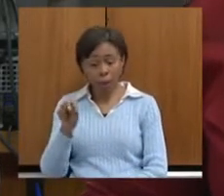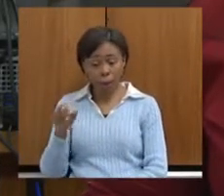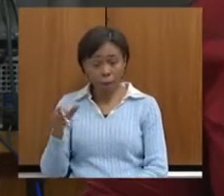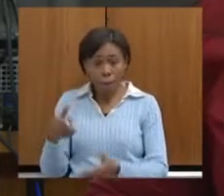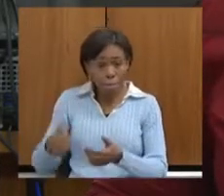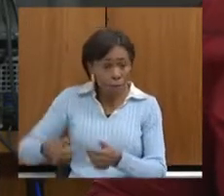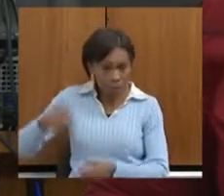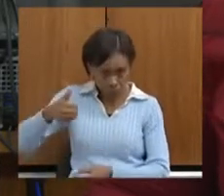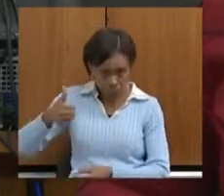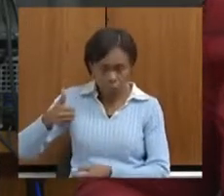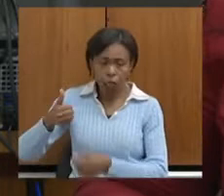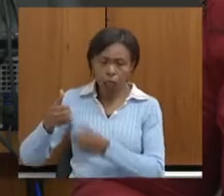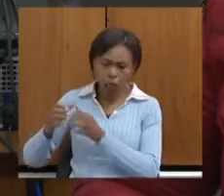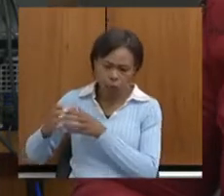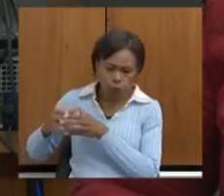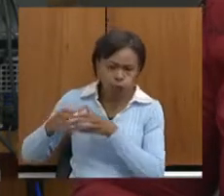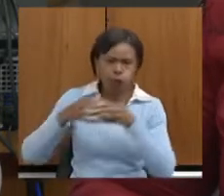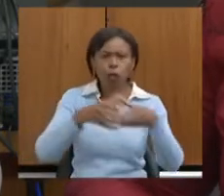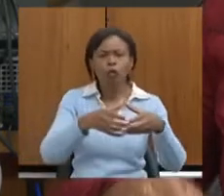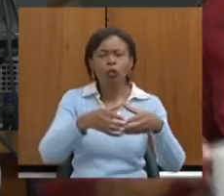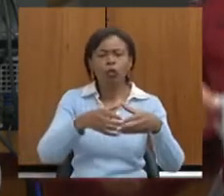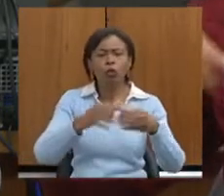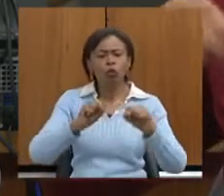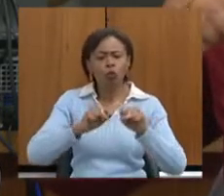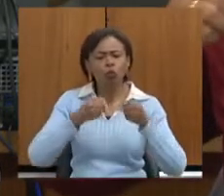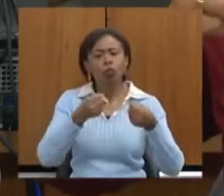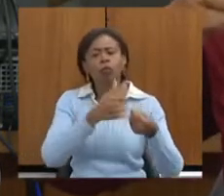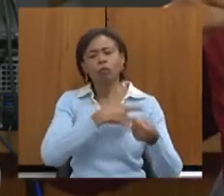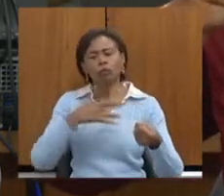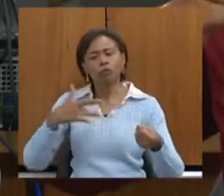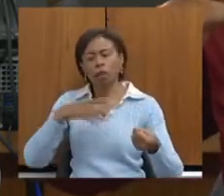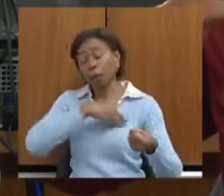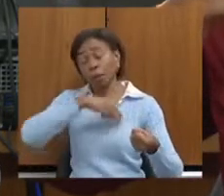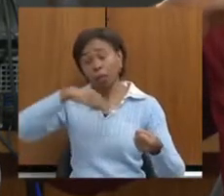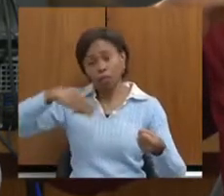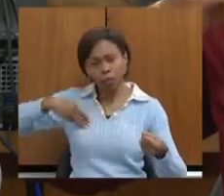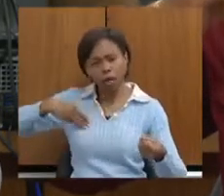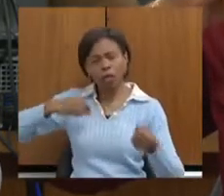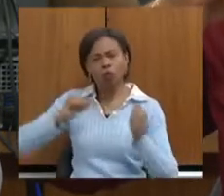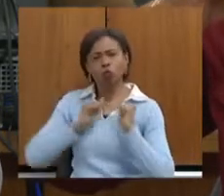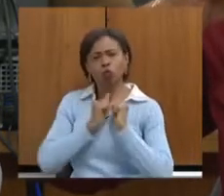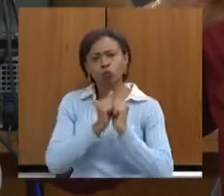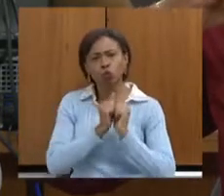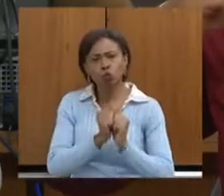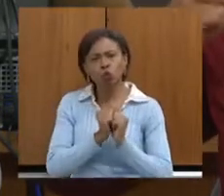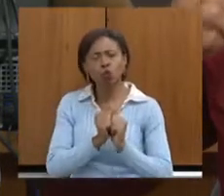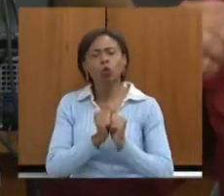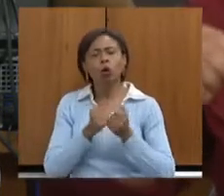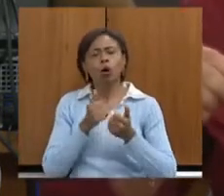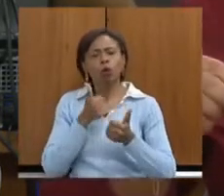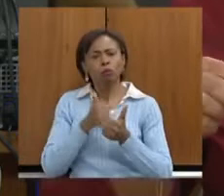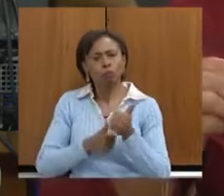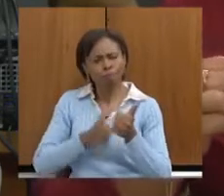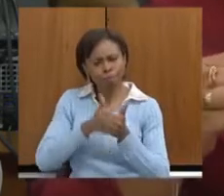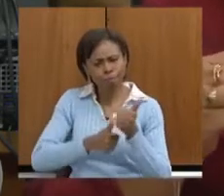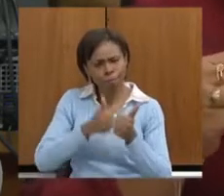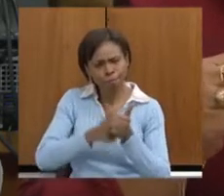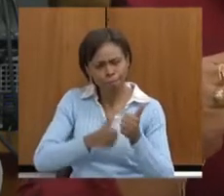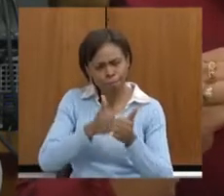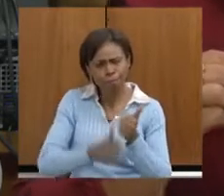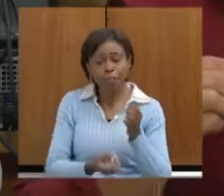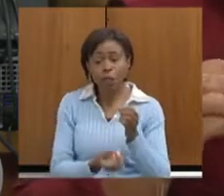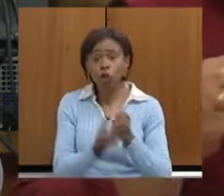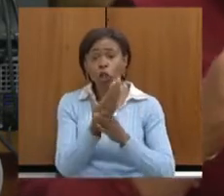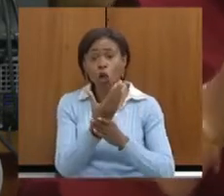entrar em campo né fruto de uma luta de Mariana né que desde o começo né junto comadre